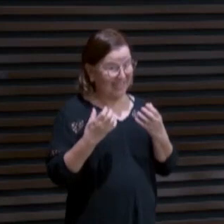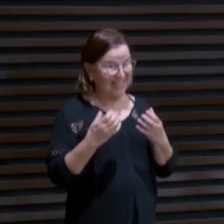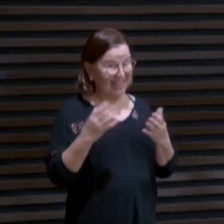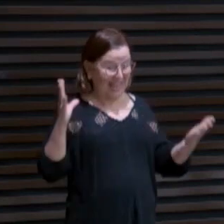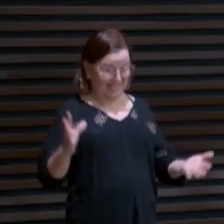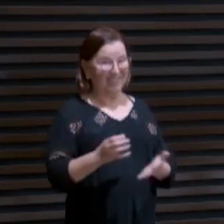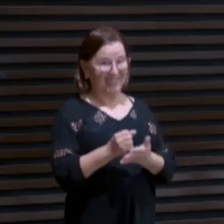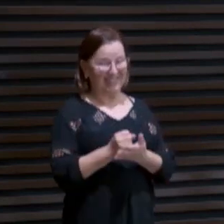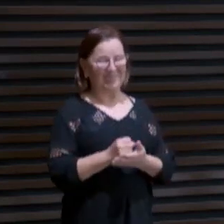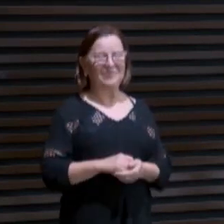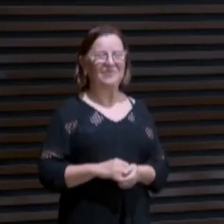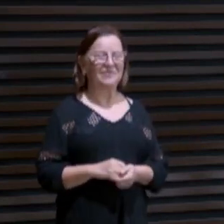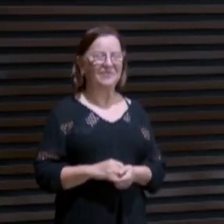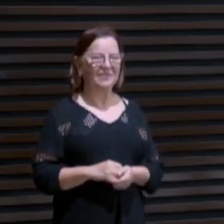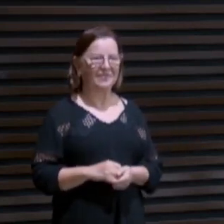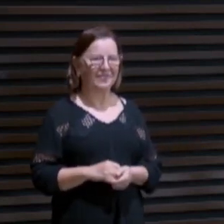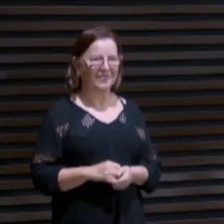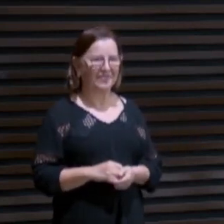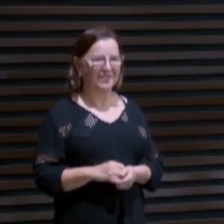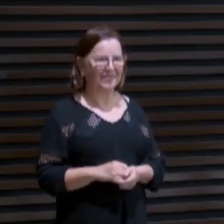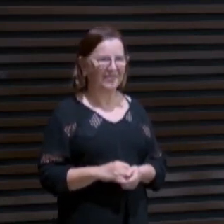Que coisa mais terrível.